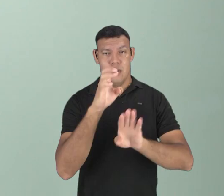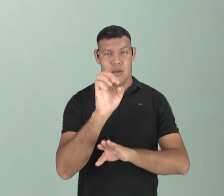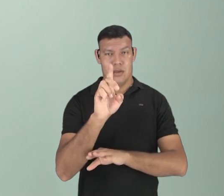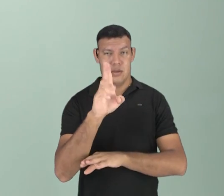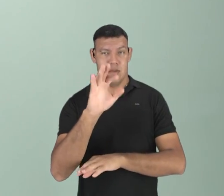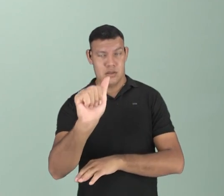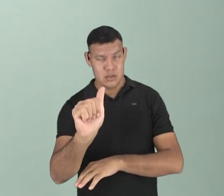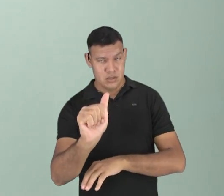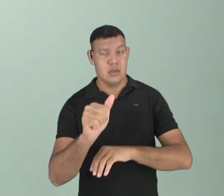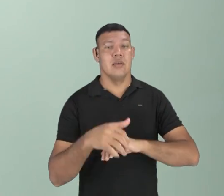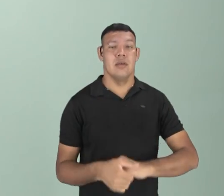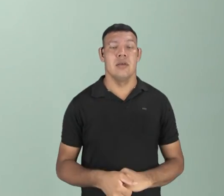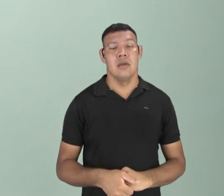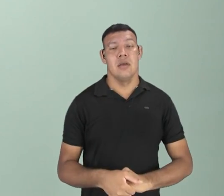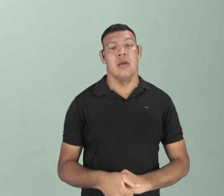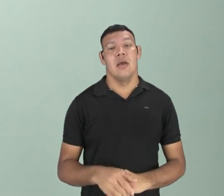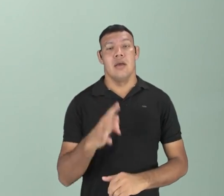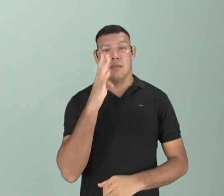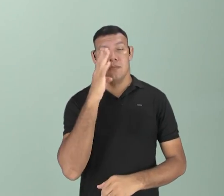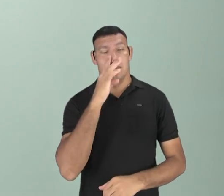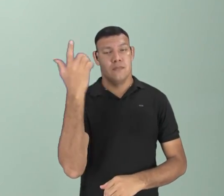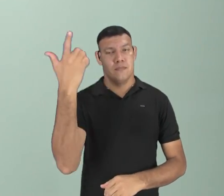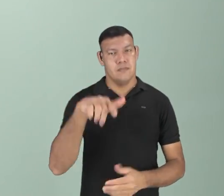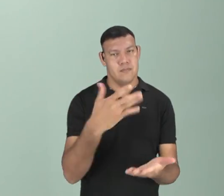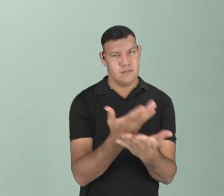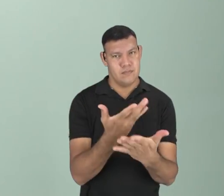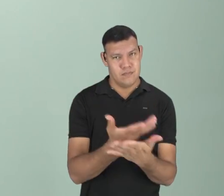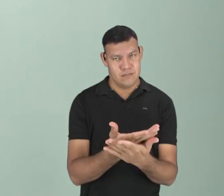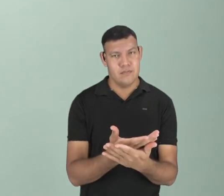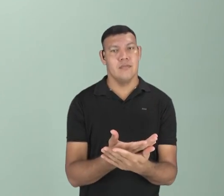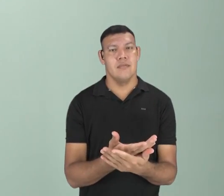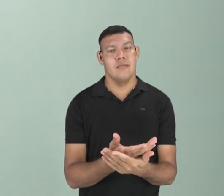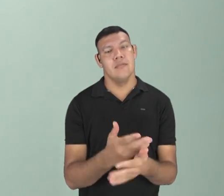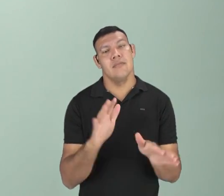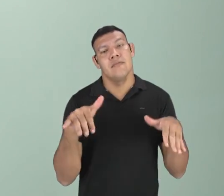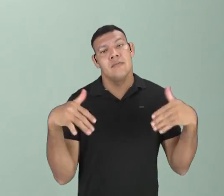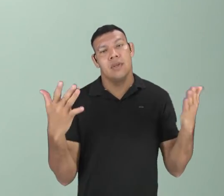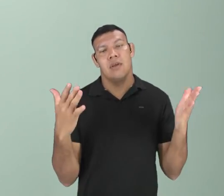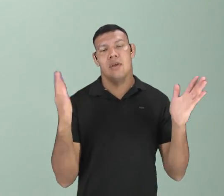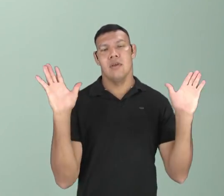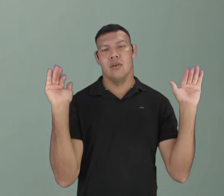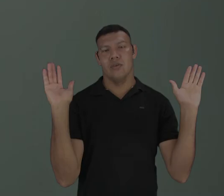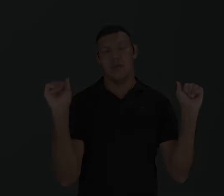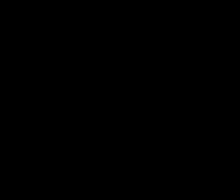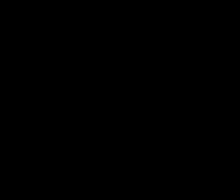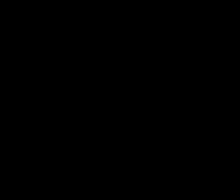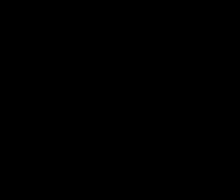novamente, eduque.acre. No mais, tchau, tchau e até logo!